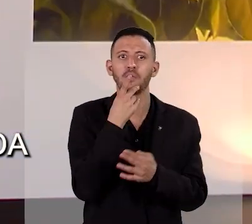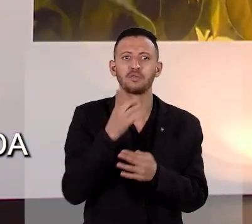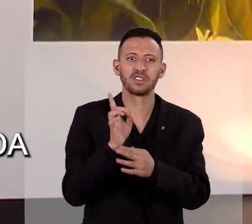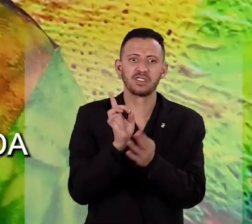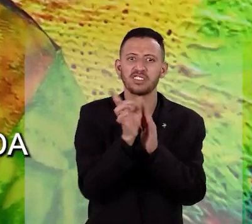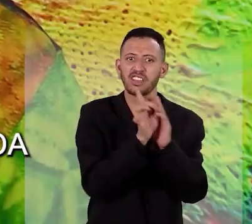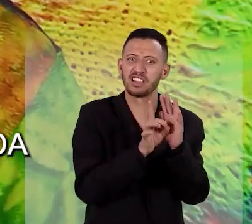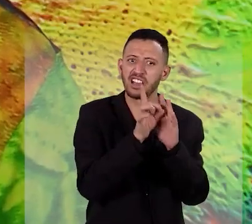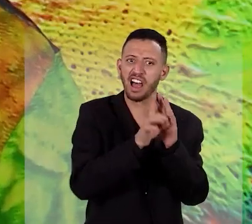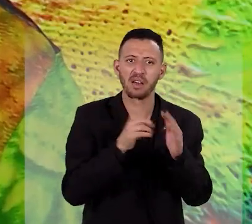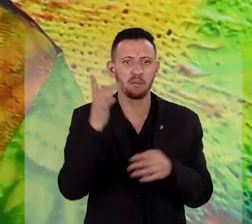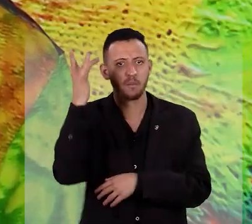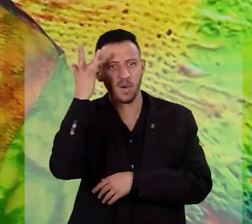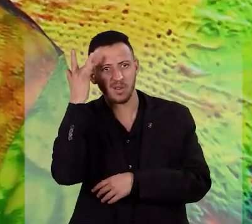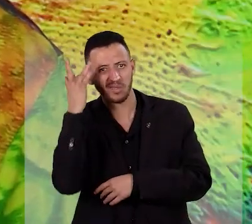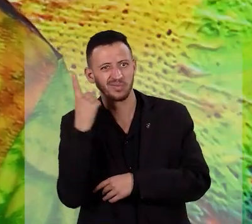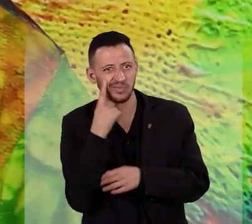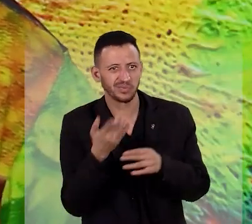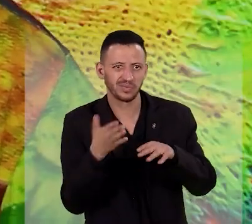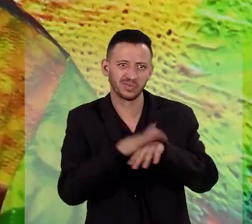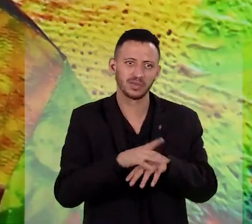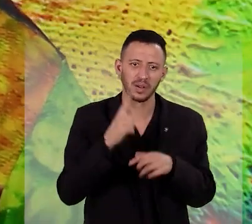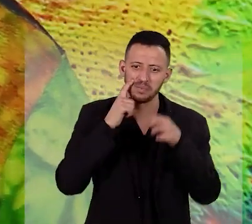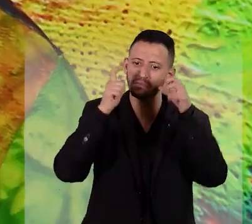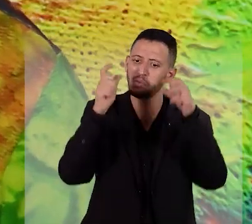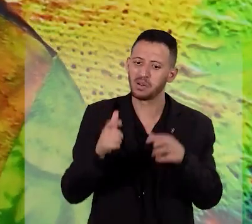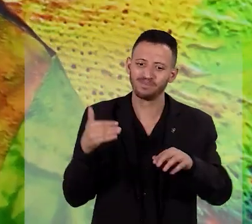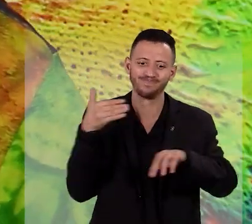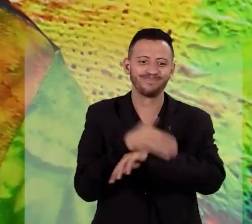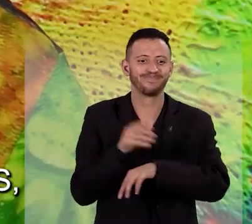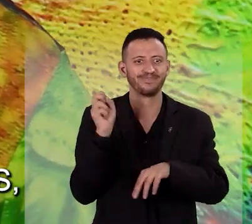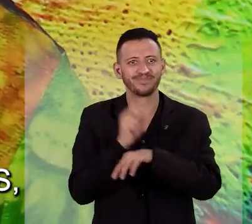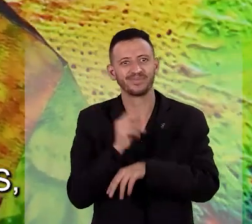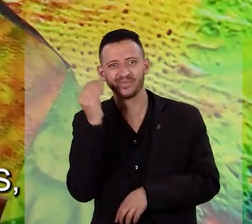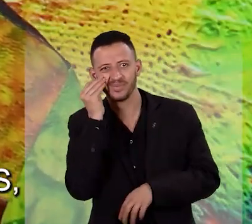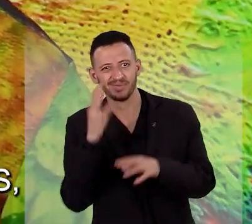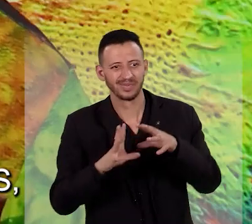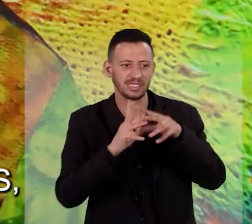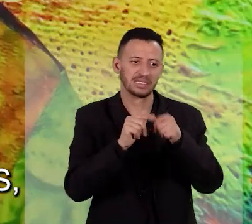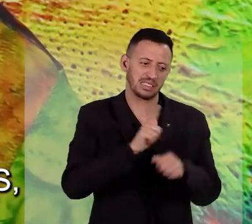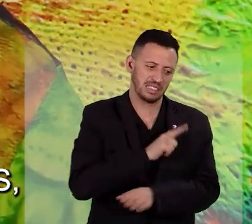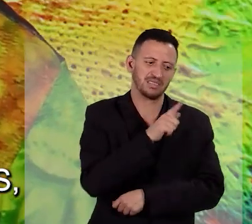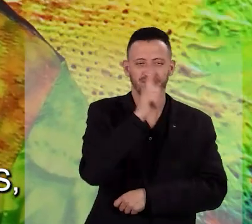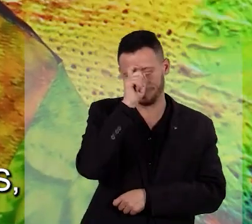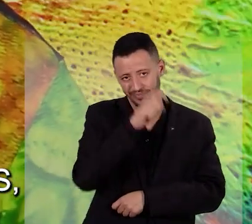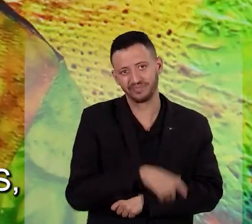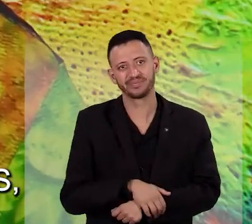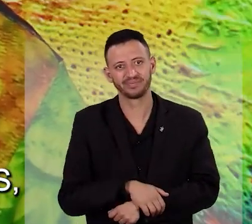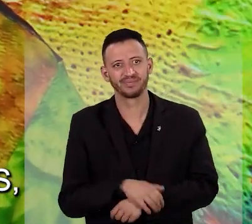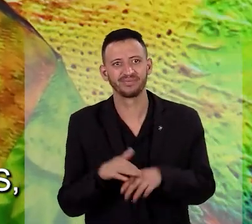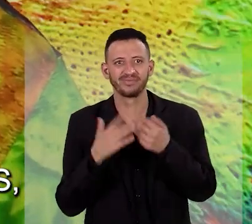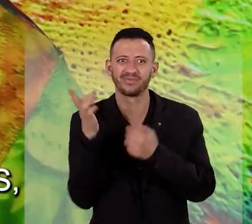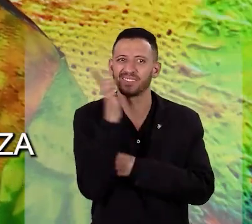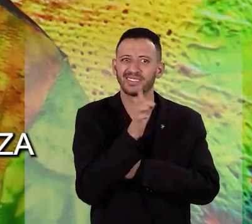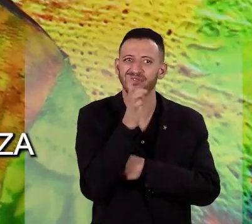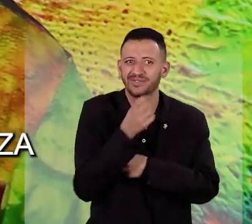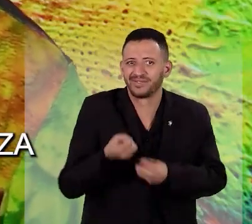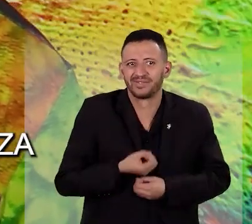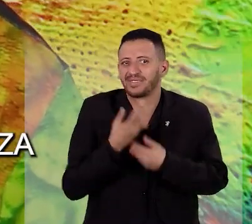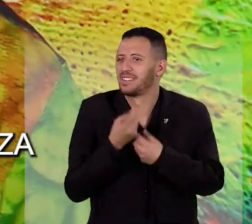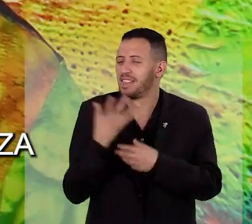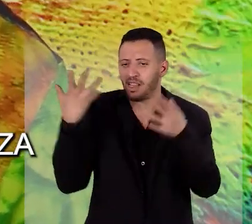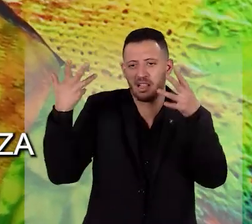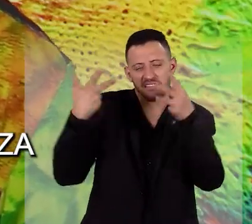de inclusão. Na arte, de alguma forma, ele encontrou espaço para, mesmo ele tendo todas essas dificuldades, né, ele